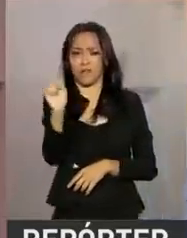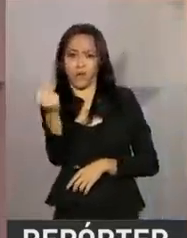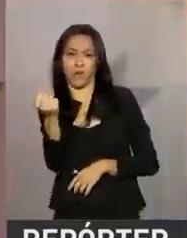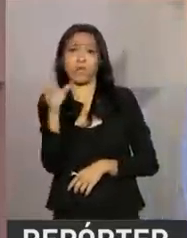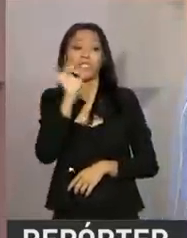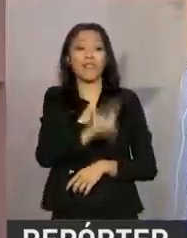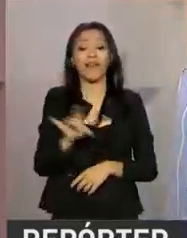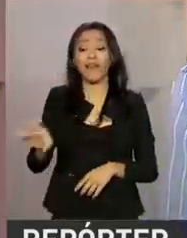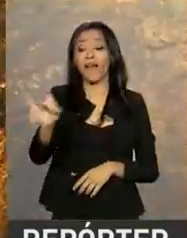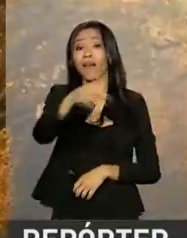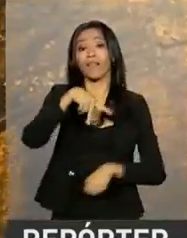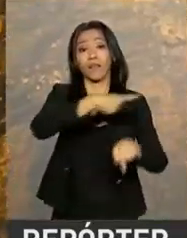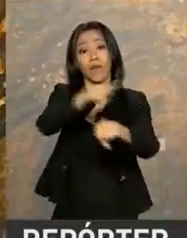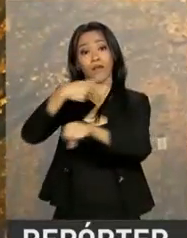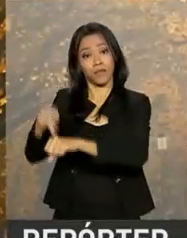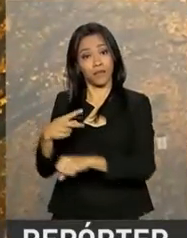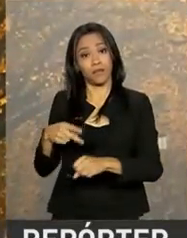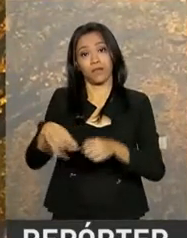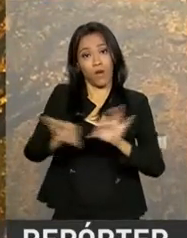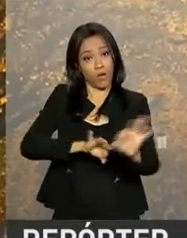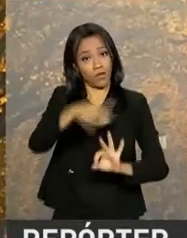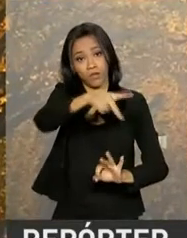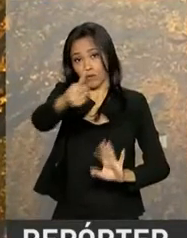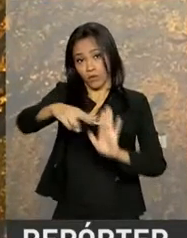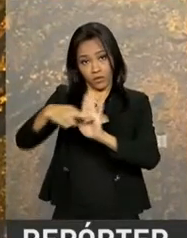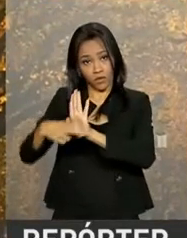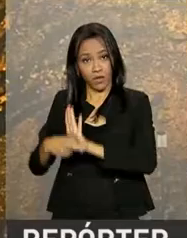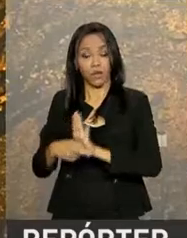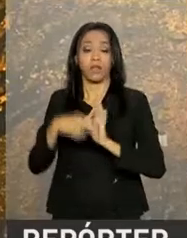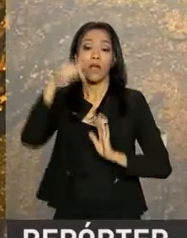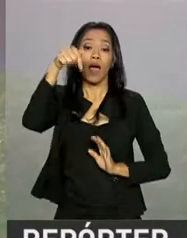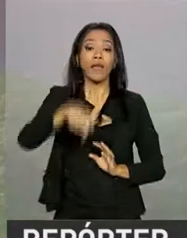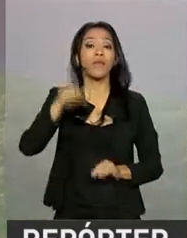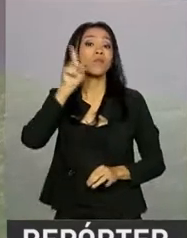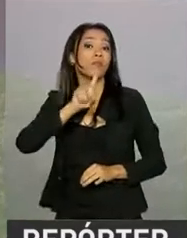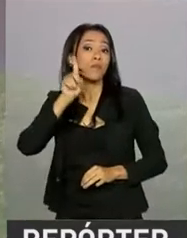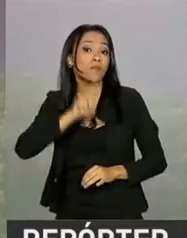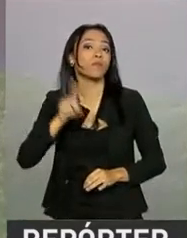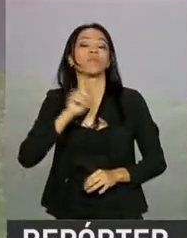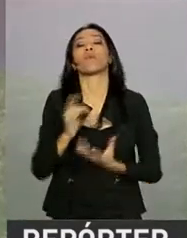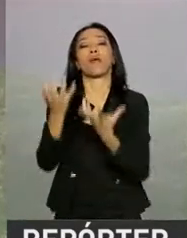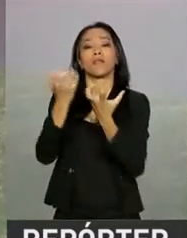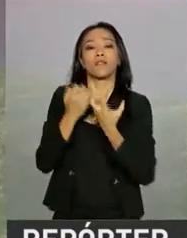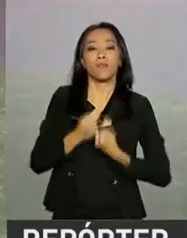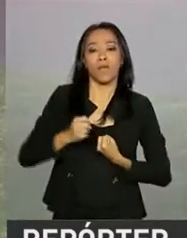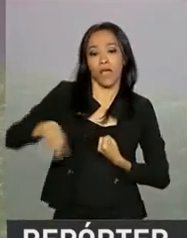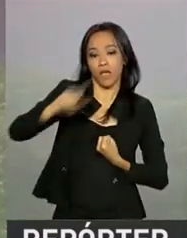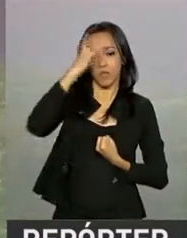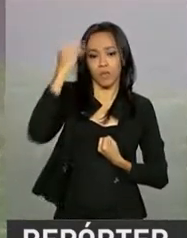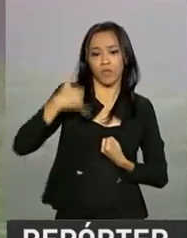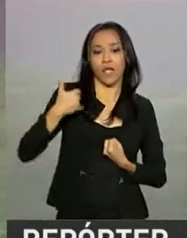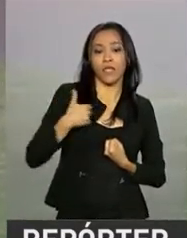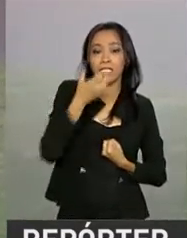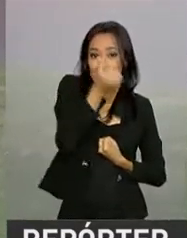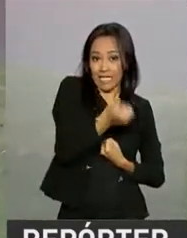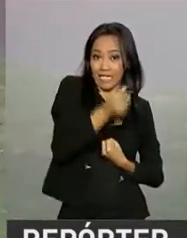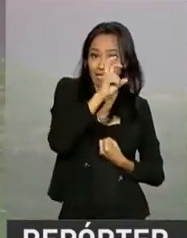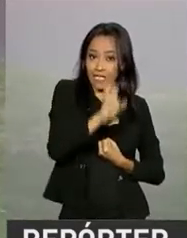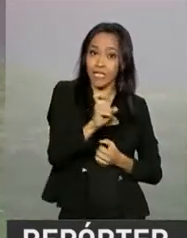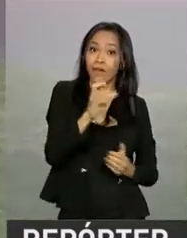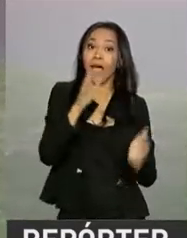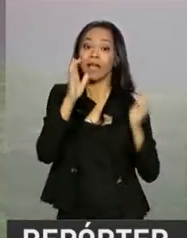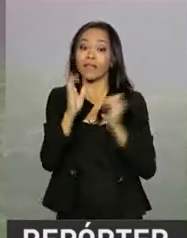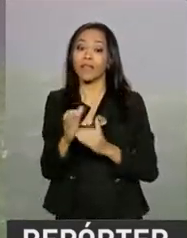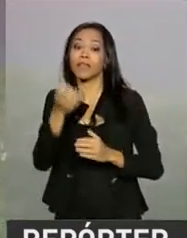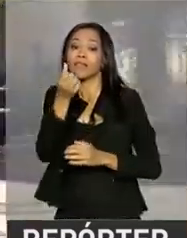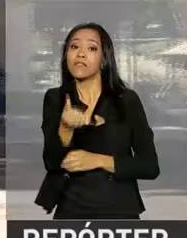estabelece o que convém para si. Aqui nos Estados Unidos, para receber os benefícios totais, os cidadãos devem ter entre 65 a